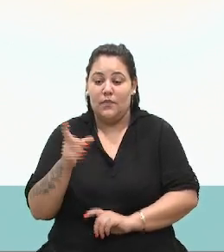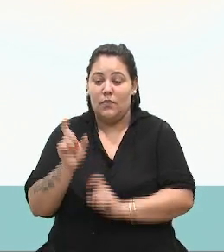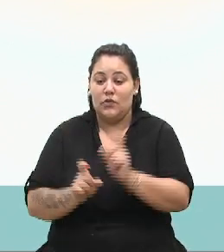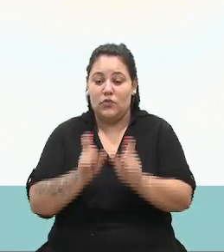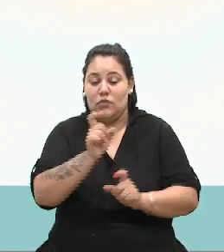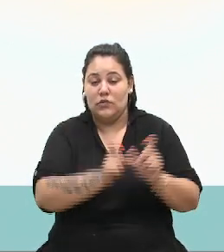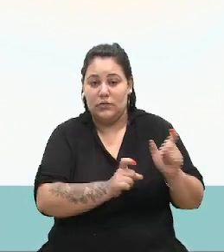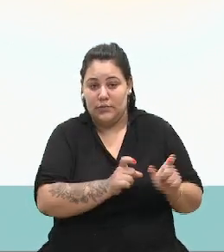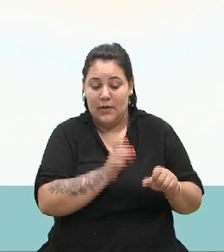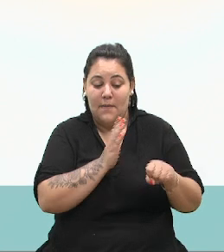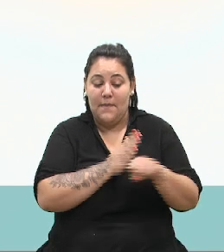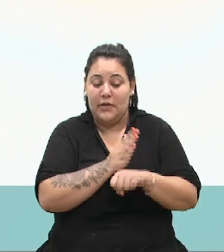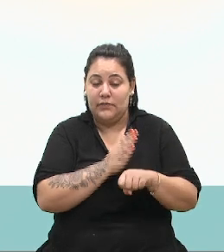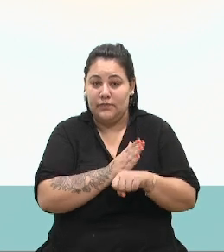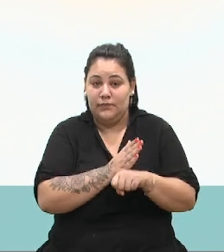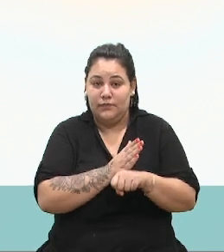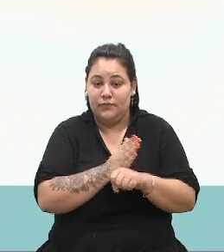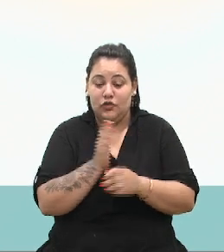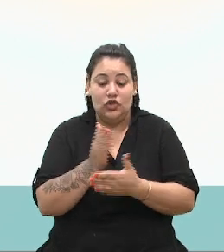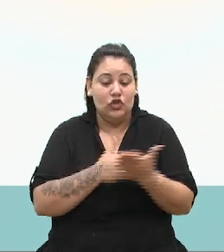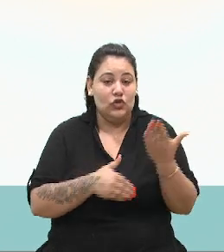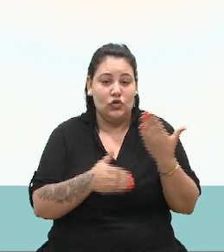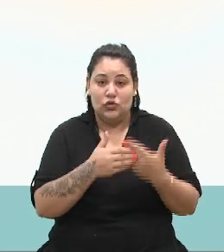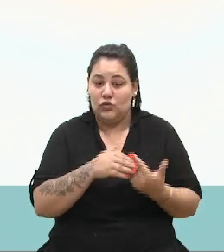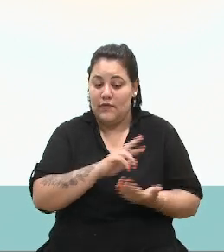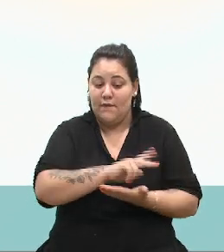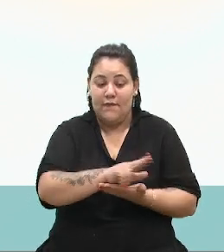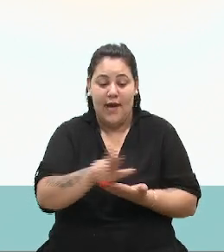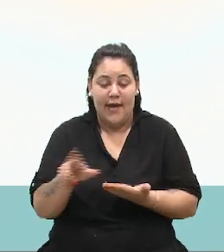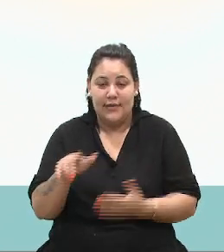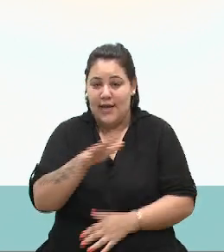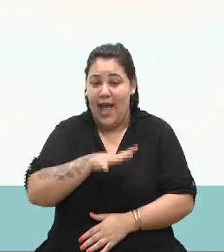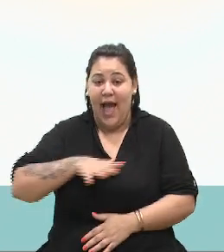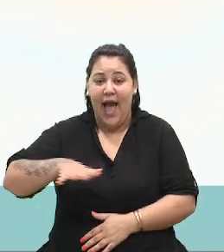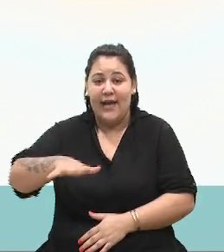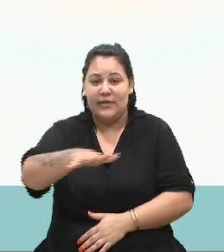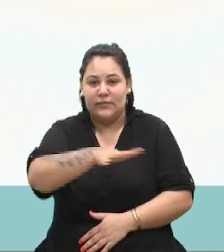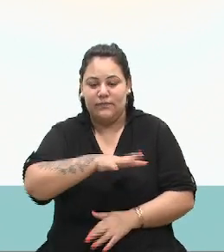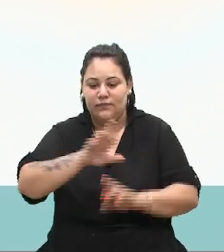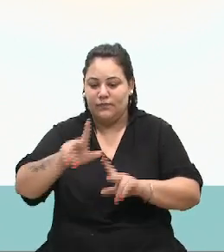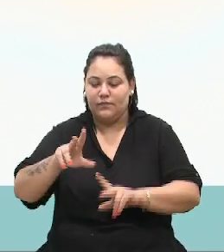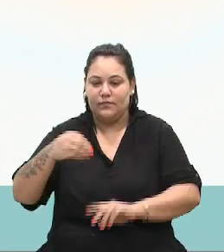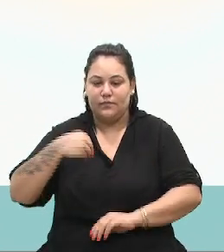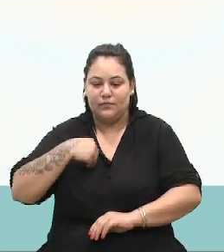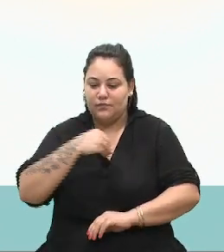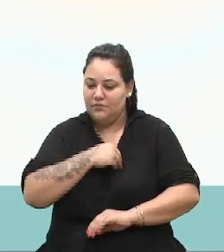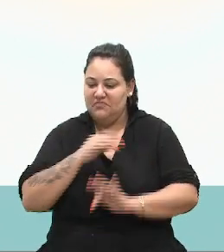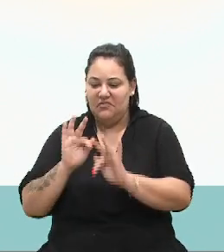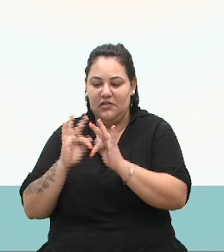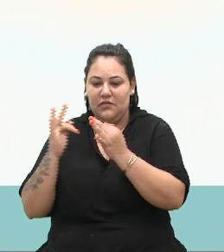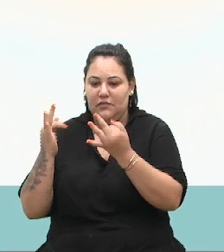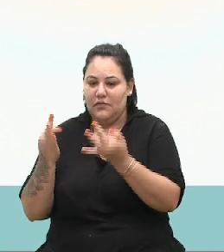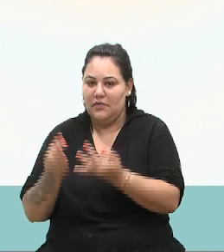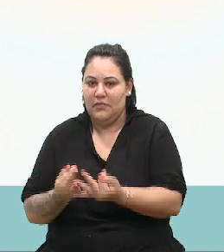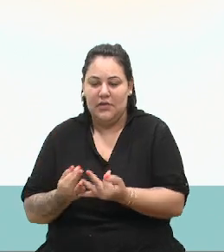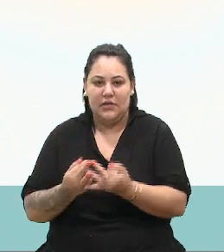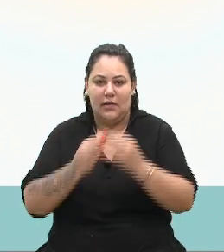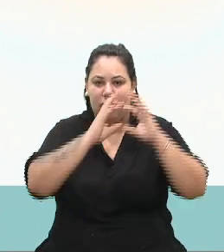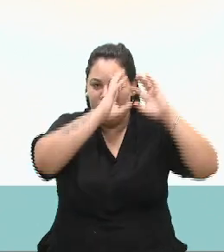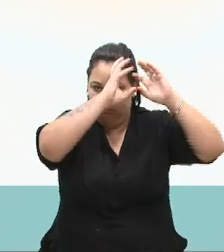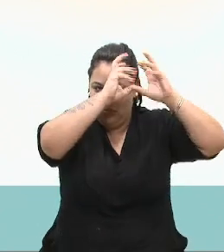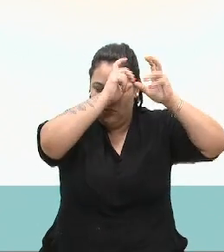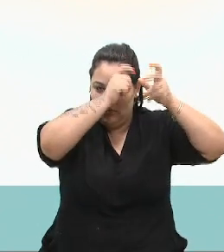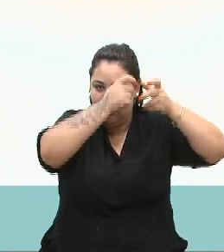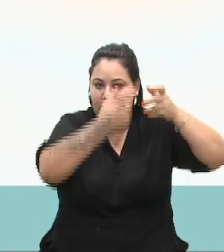de todas as diversas especialidades. Nós, desde medicina de família até neurocirurgia, passando